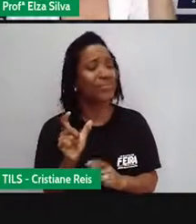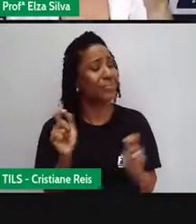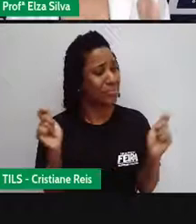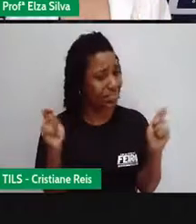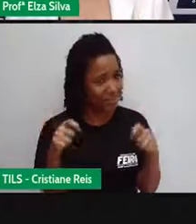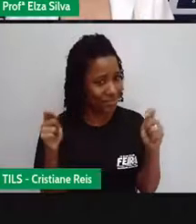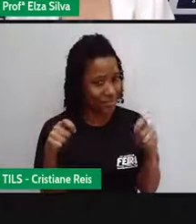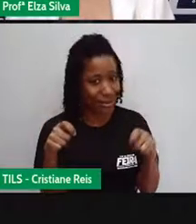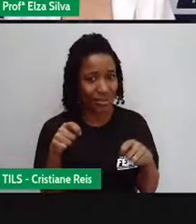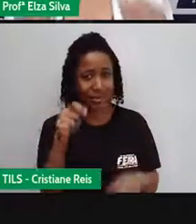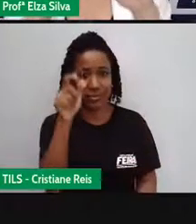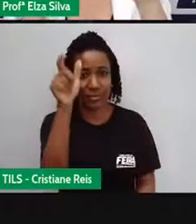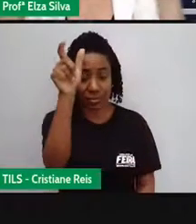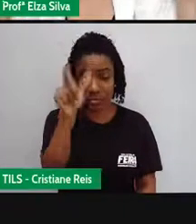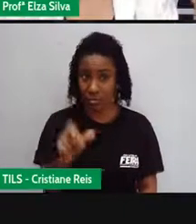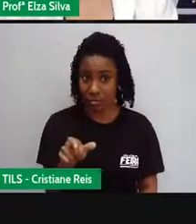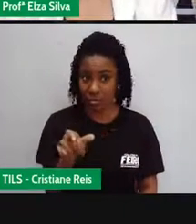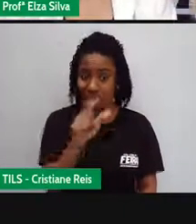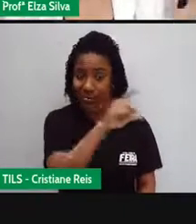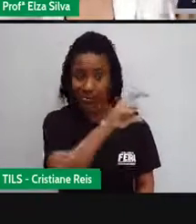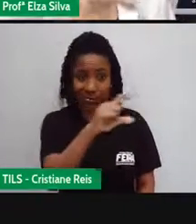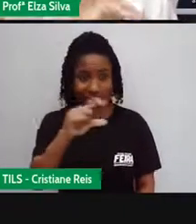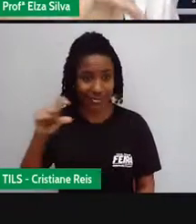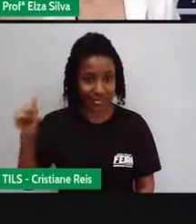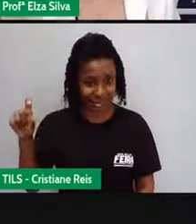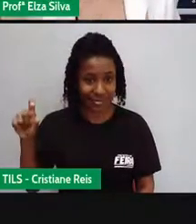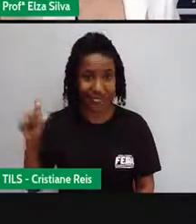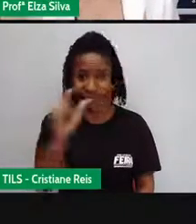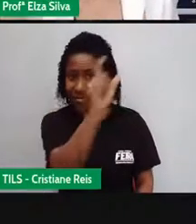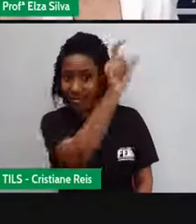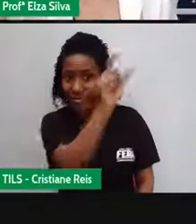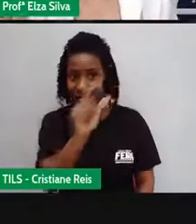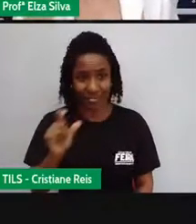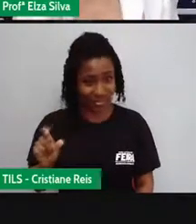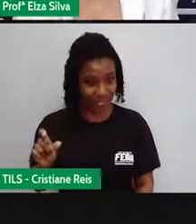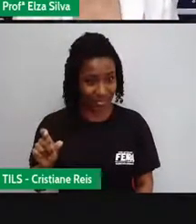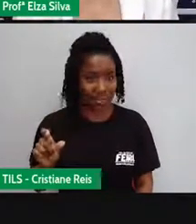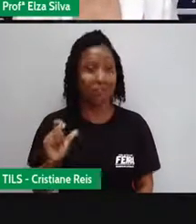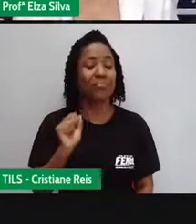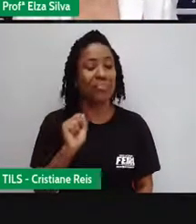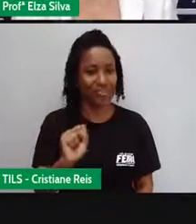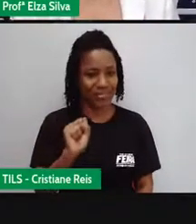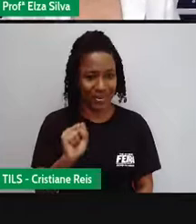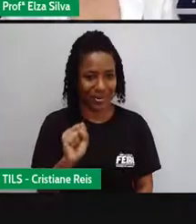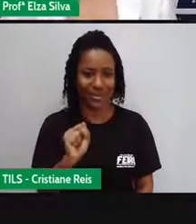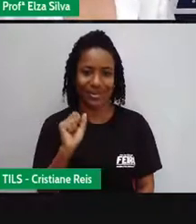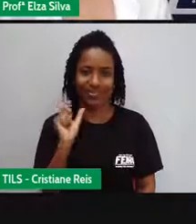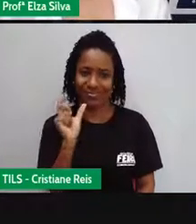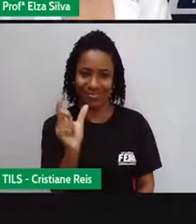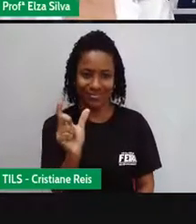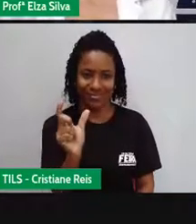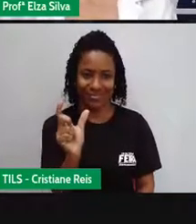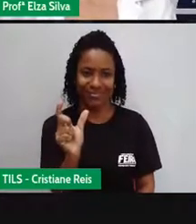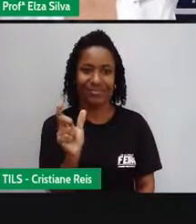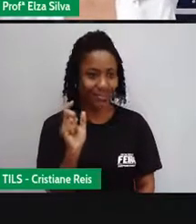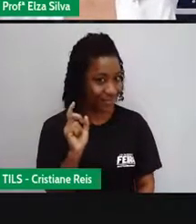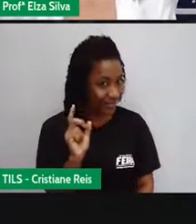vertical, na horizontal, ou na diagonal, ok?